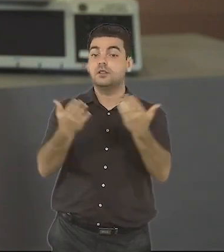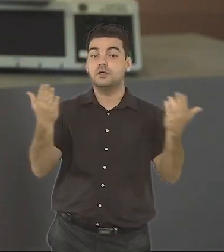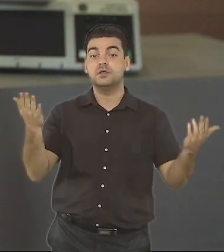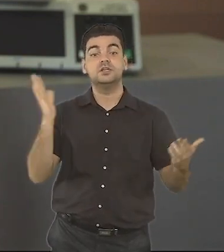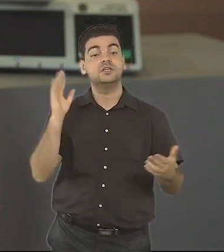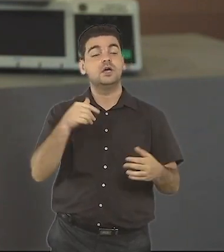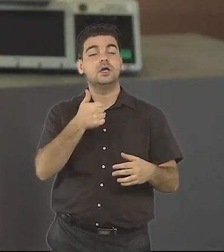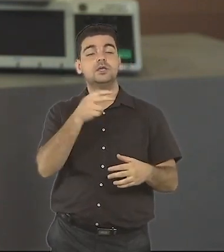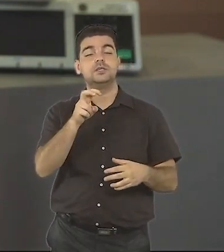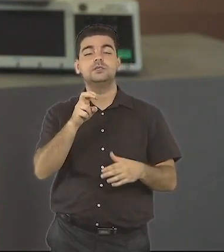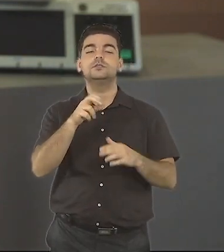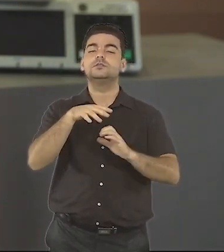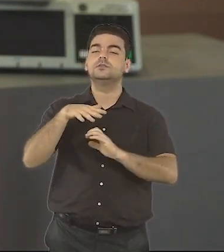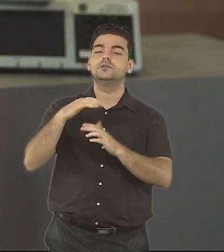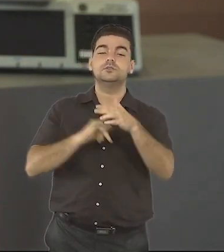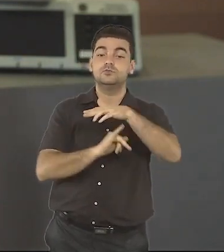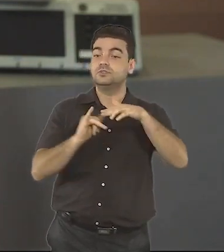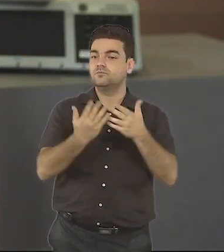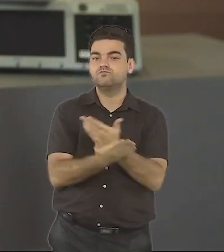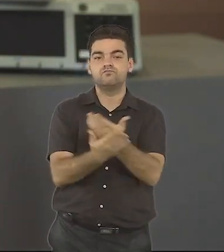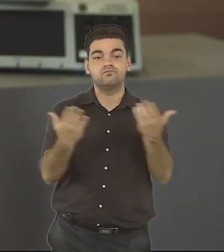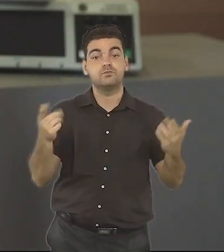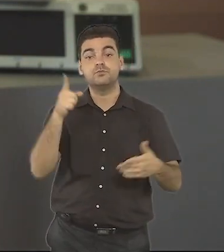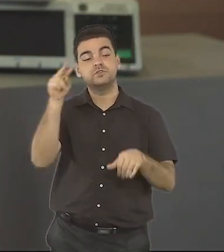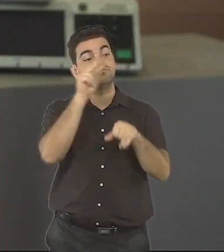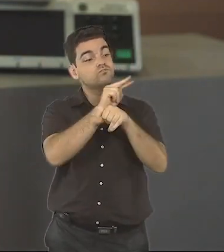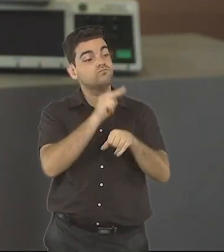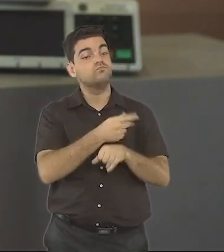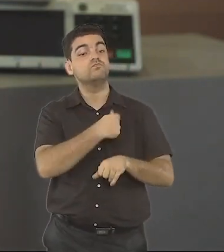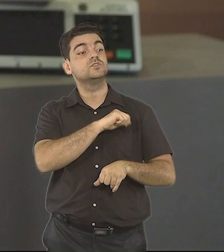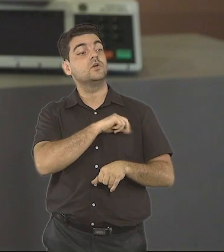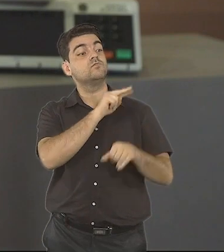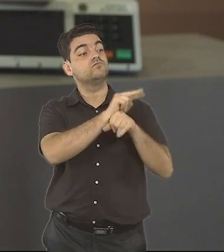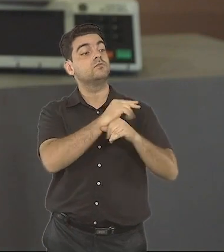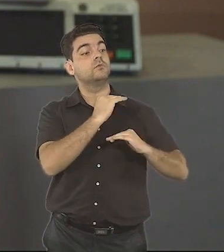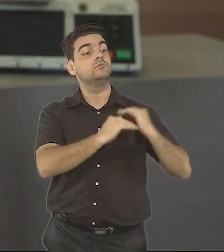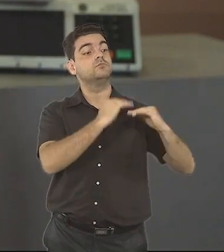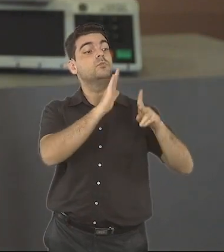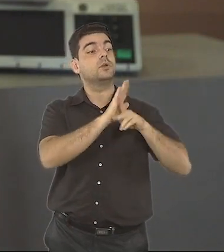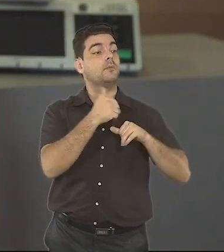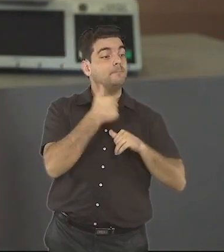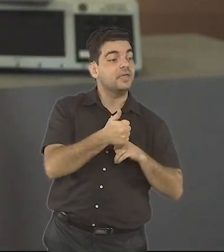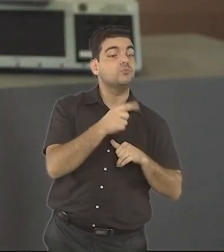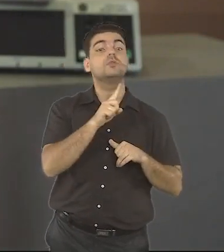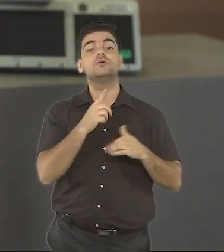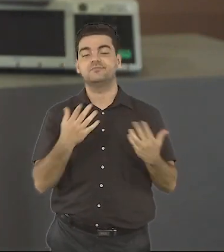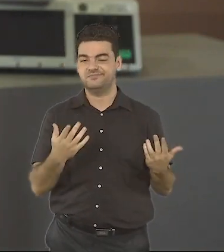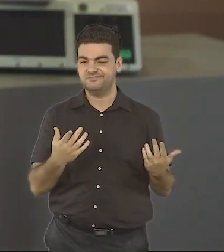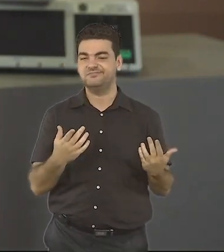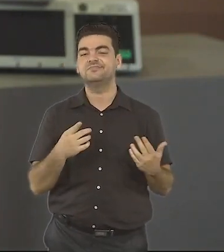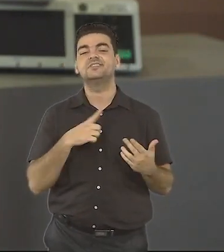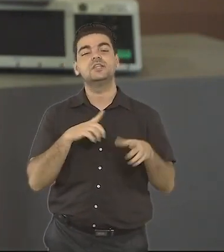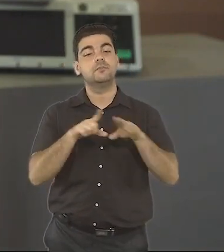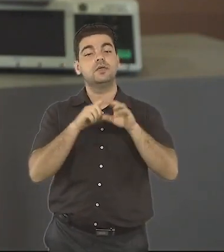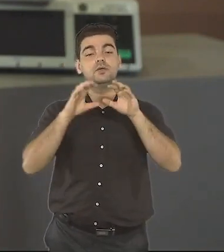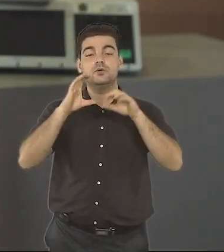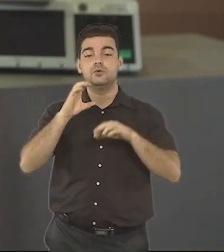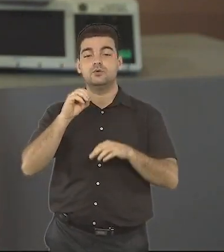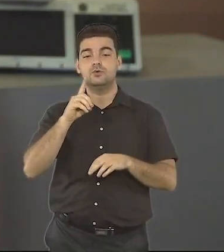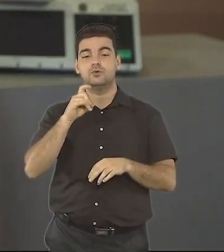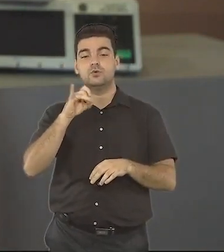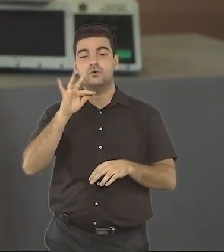mais de 15 instituições, para que fiscalizem seu desenvolvimento e até mesmo o seu